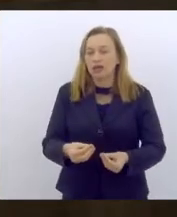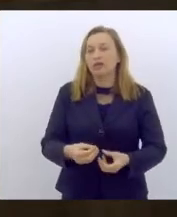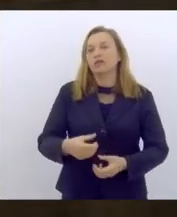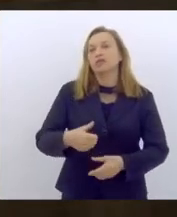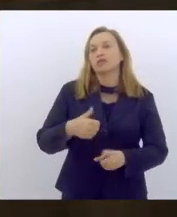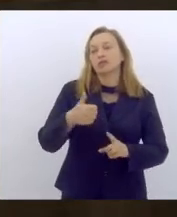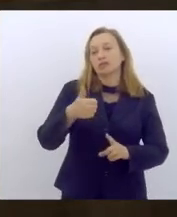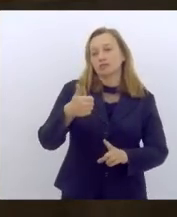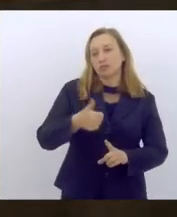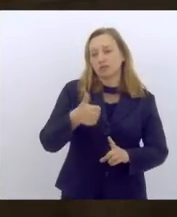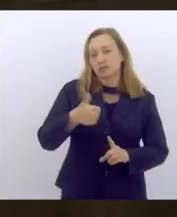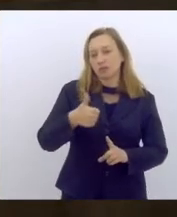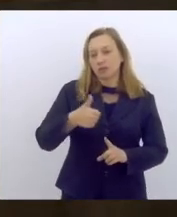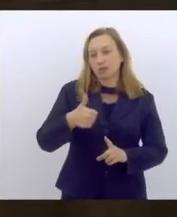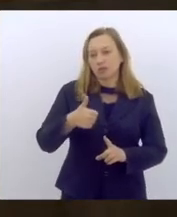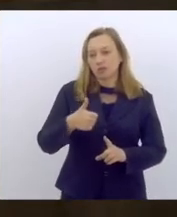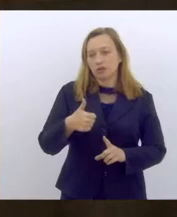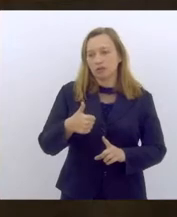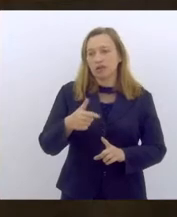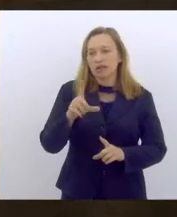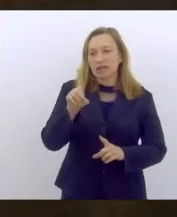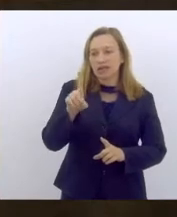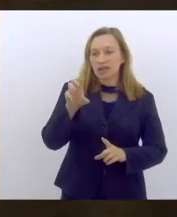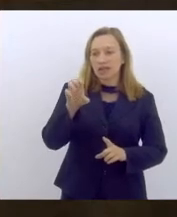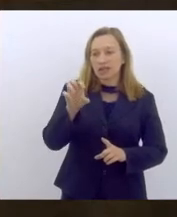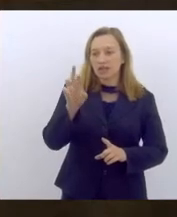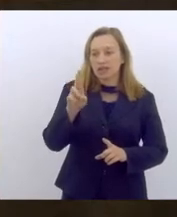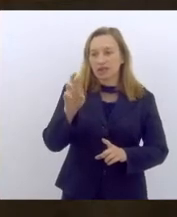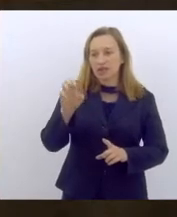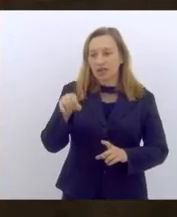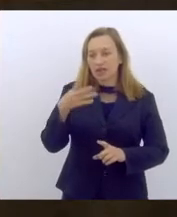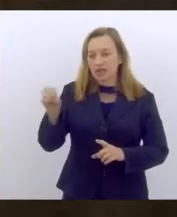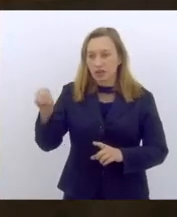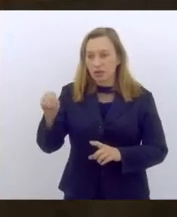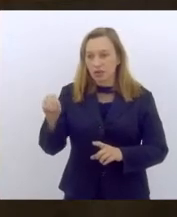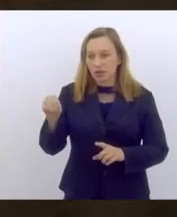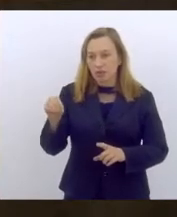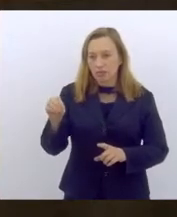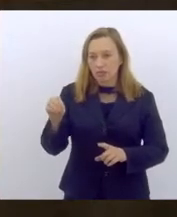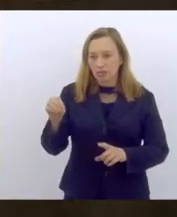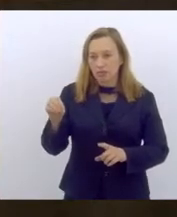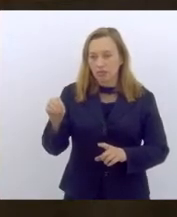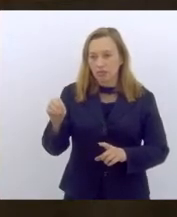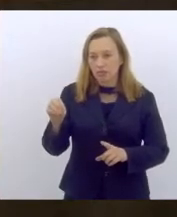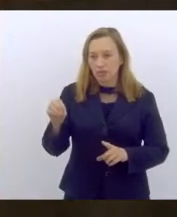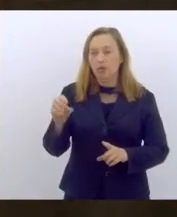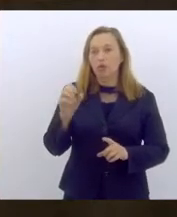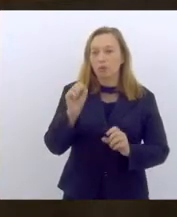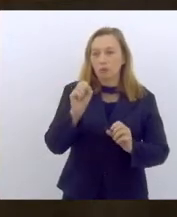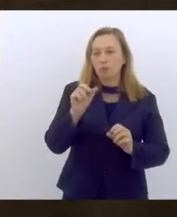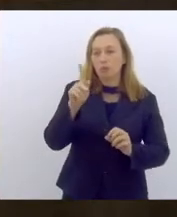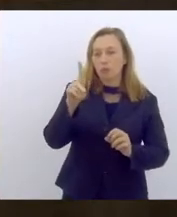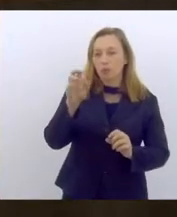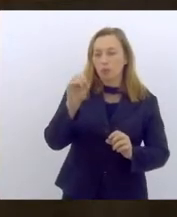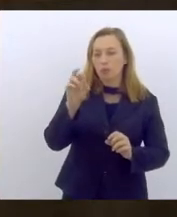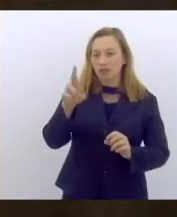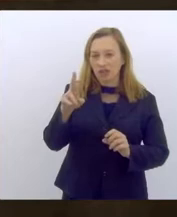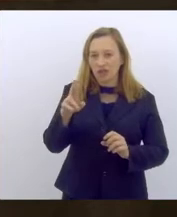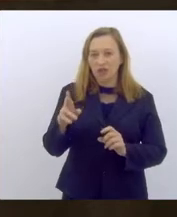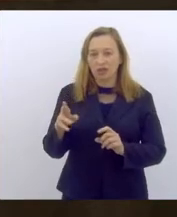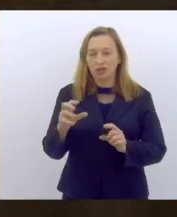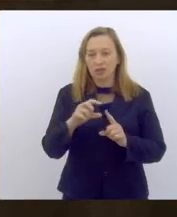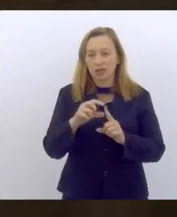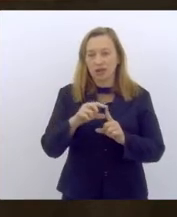troca o deverão ser indenizados por poderão a